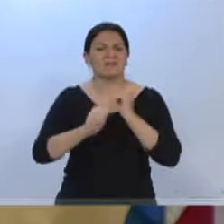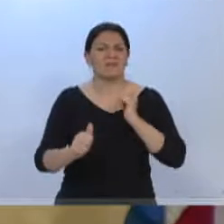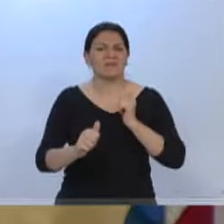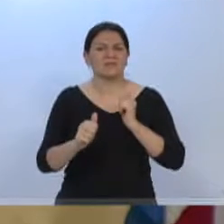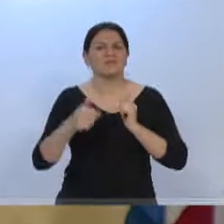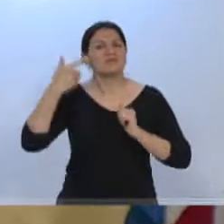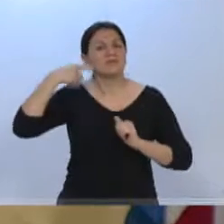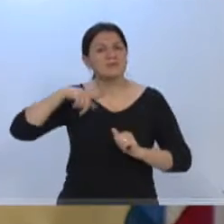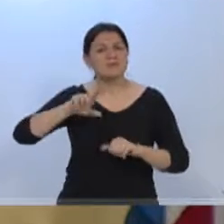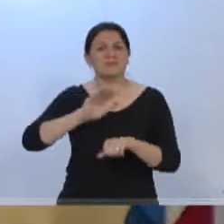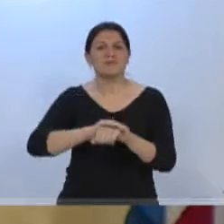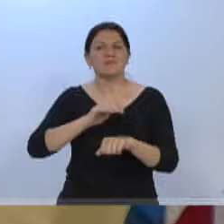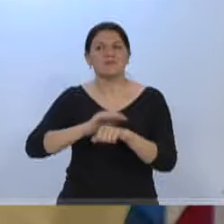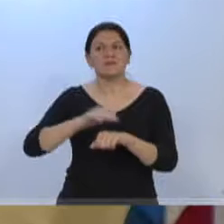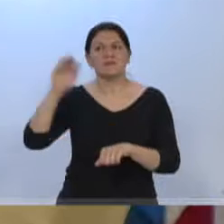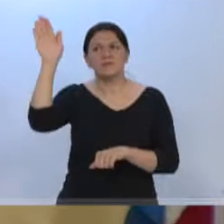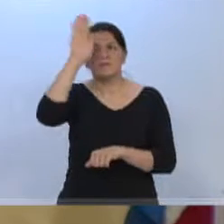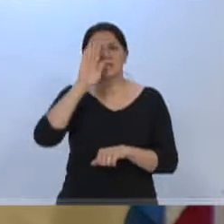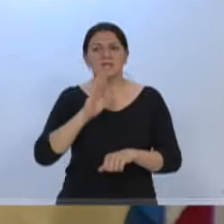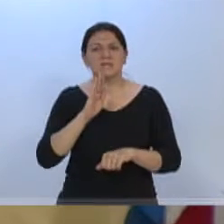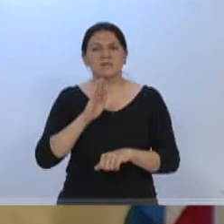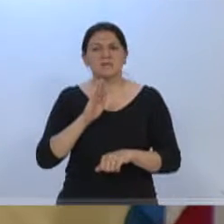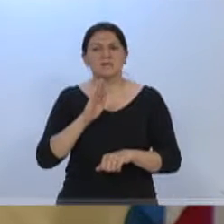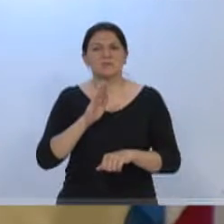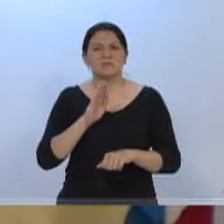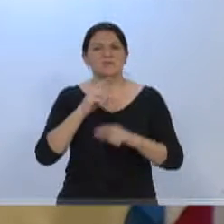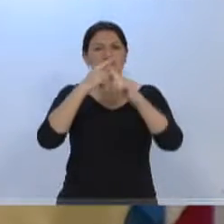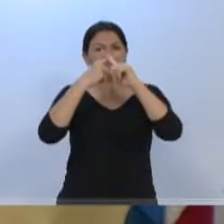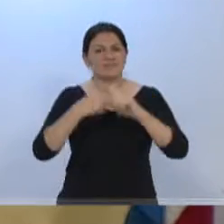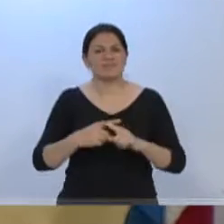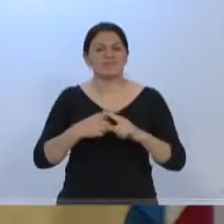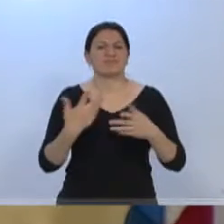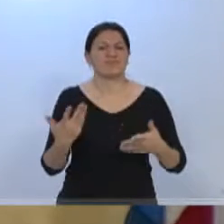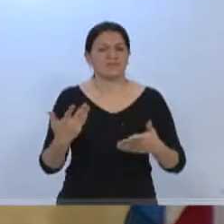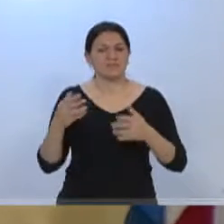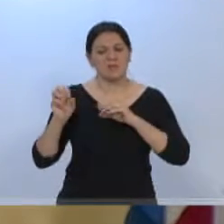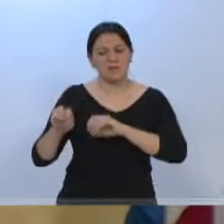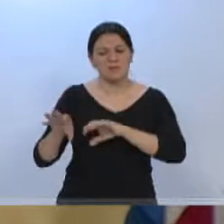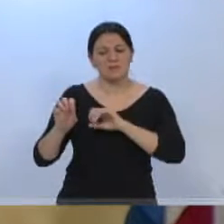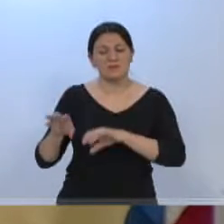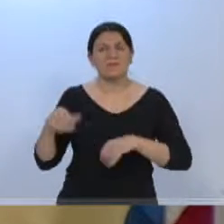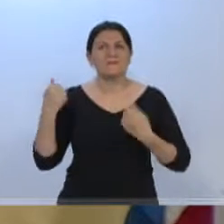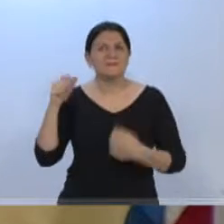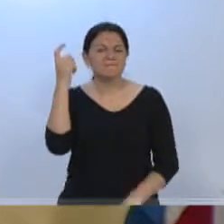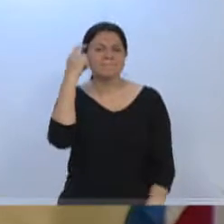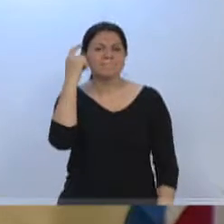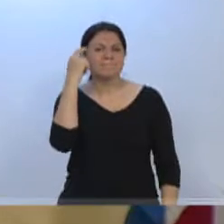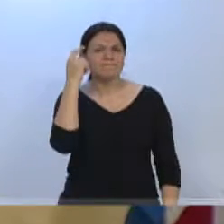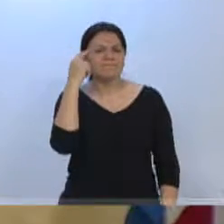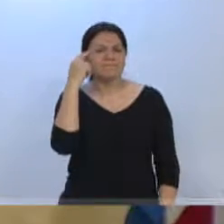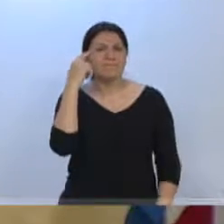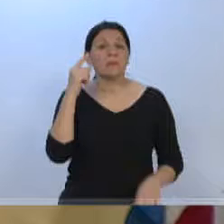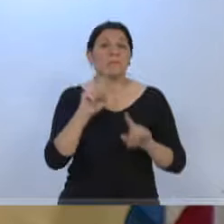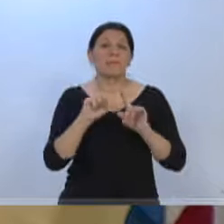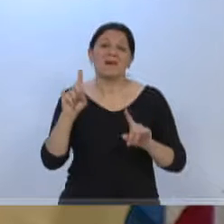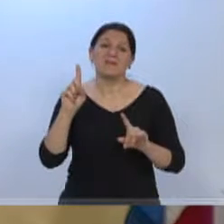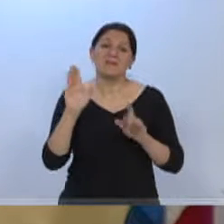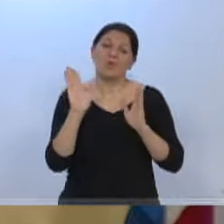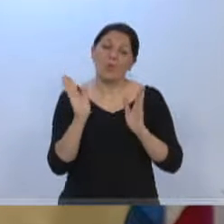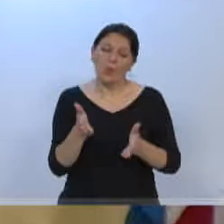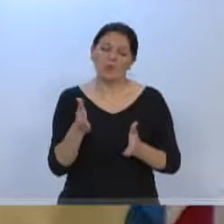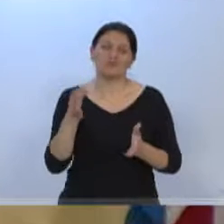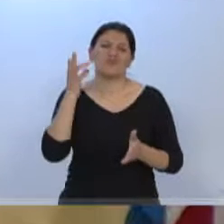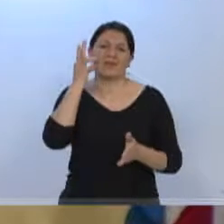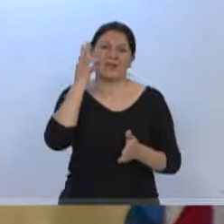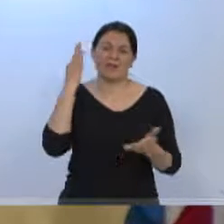gente conseguiria fazer do Brasil realmente uma potência olímpica, uma potência educacional. Precisamos pensar a mais, mas dentro da realidade que a gente tem, daquilo